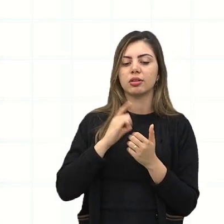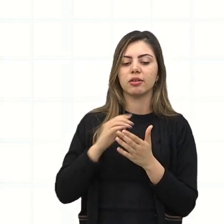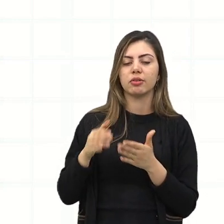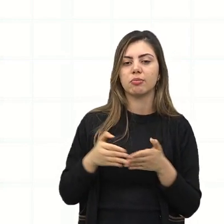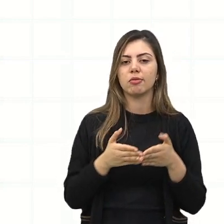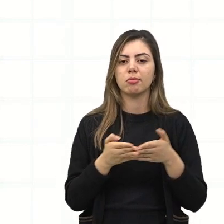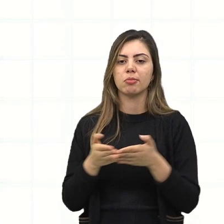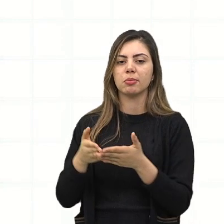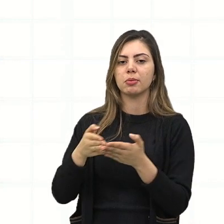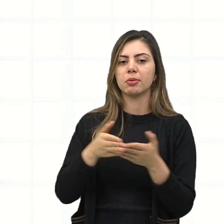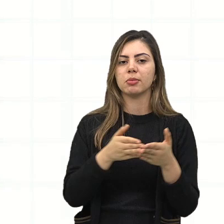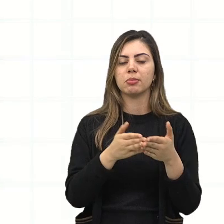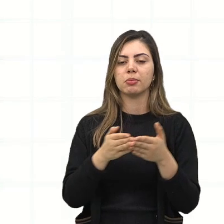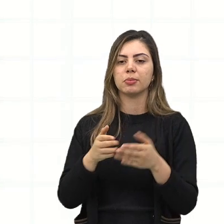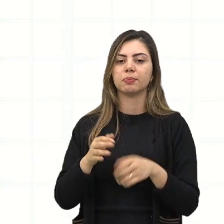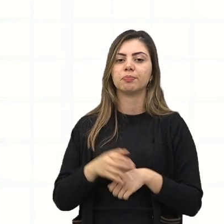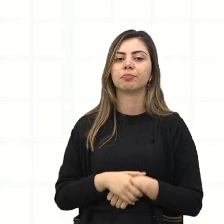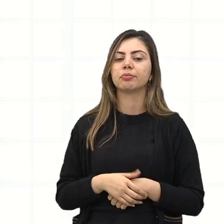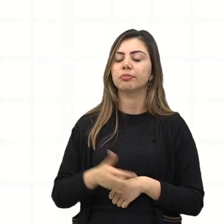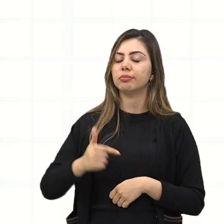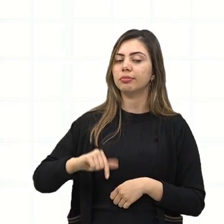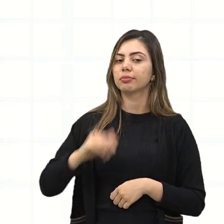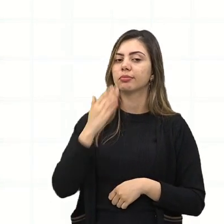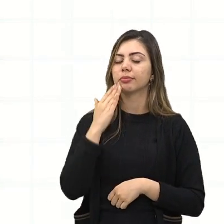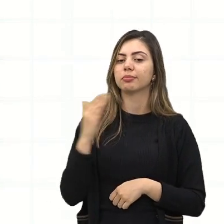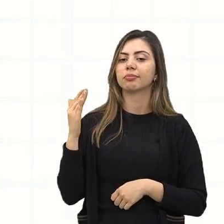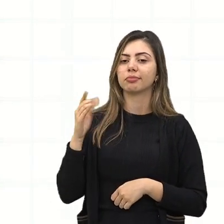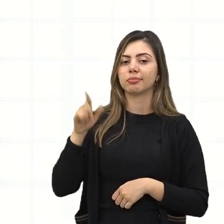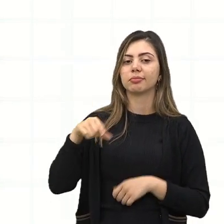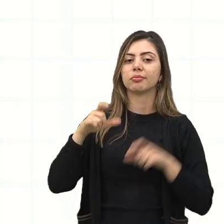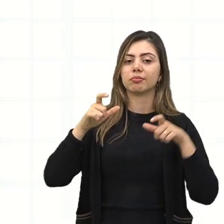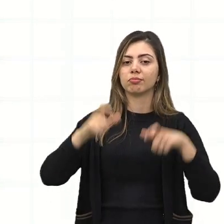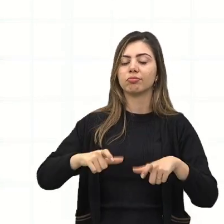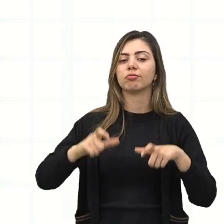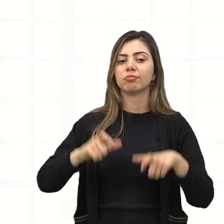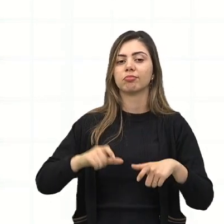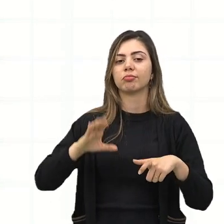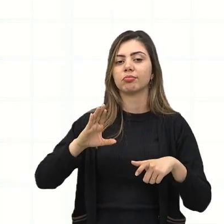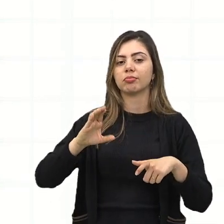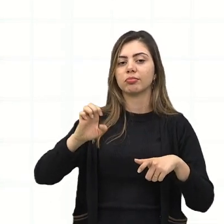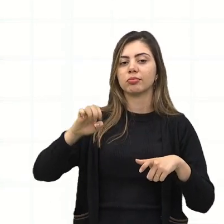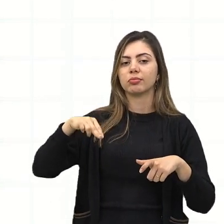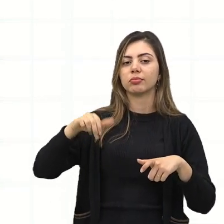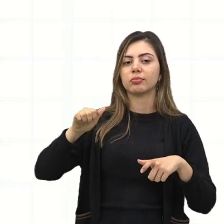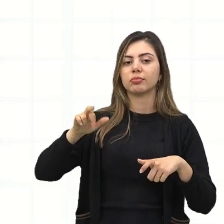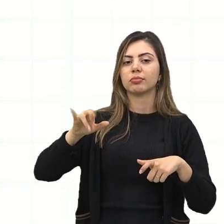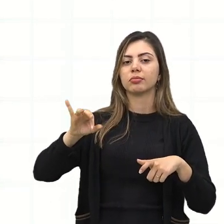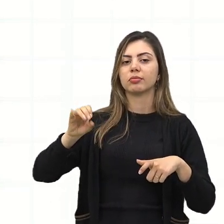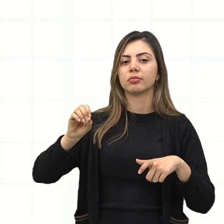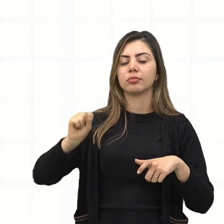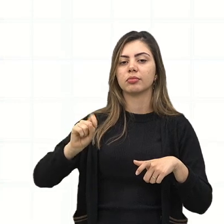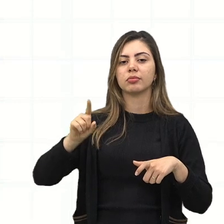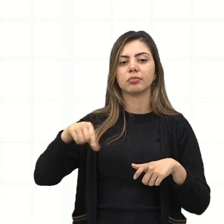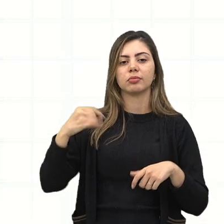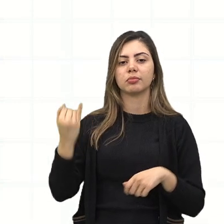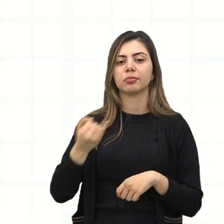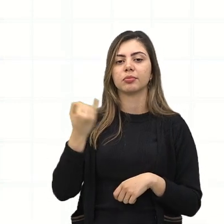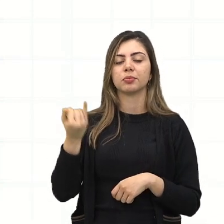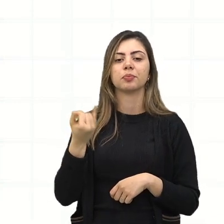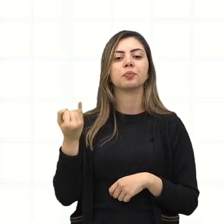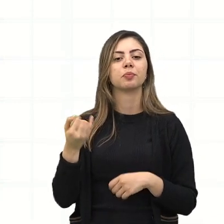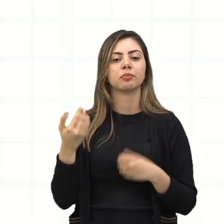rios. Também nós temos cenários importantes aqui na nossa narrativa de aventura, e esses cenários eles vão ser